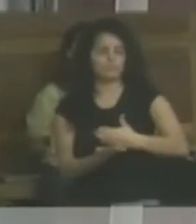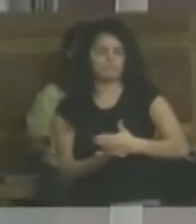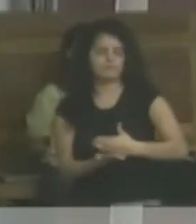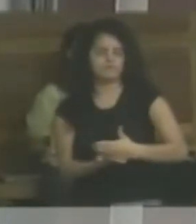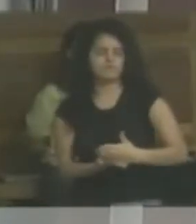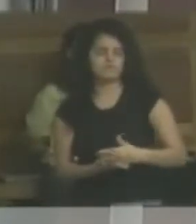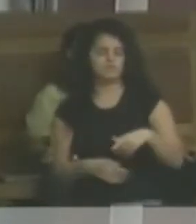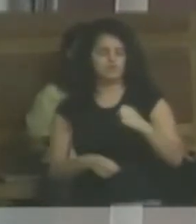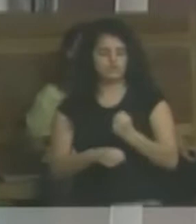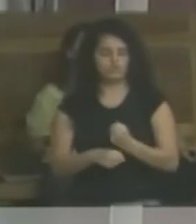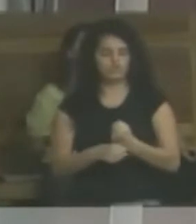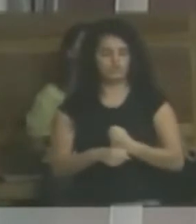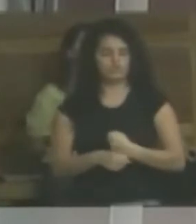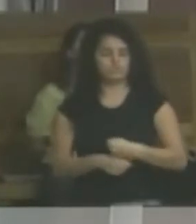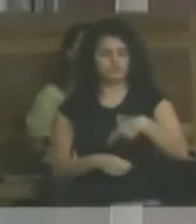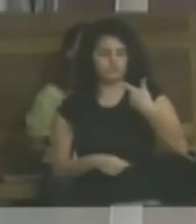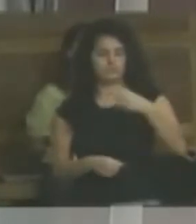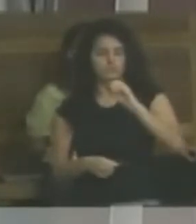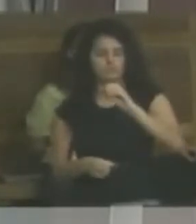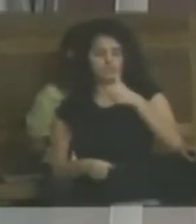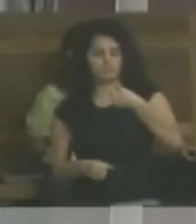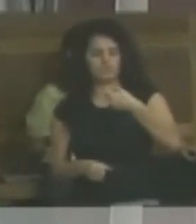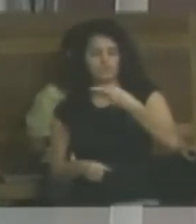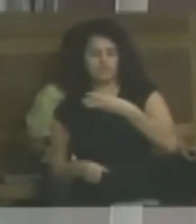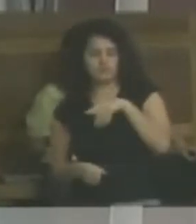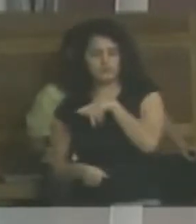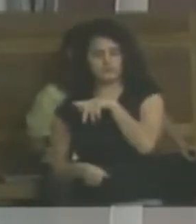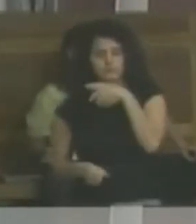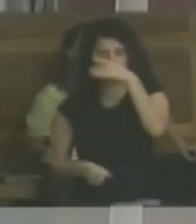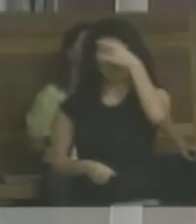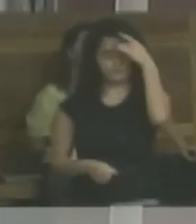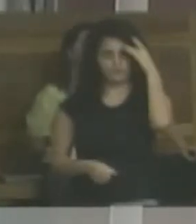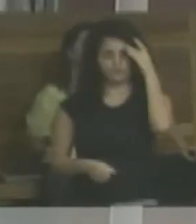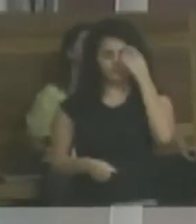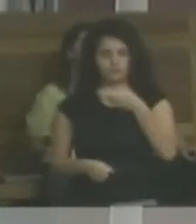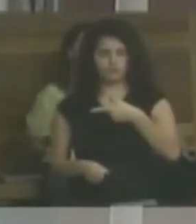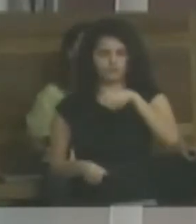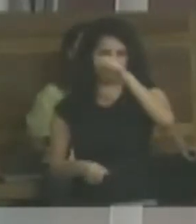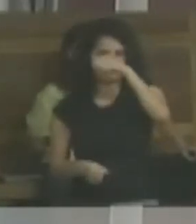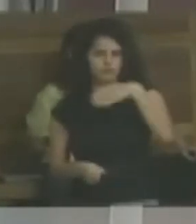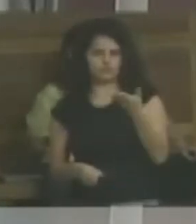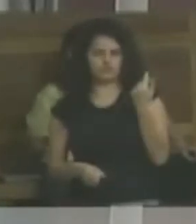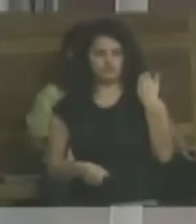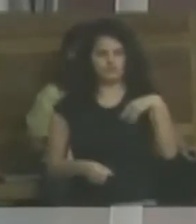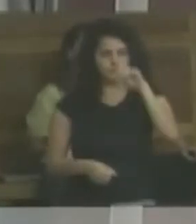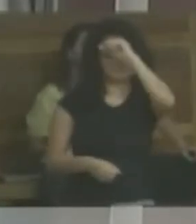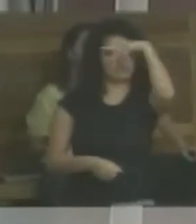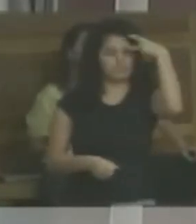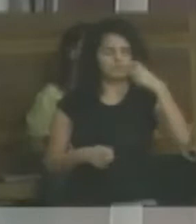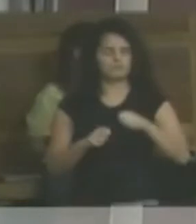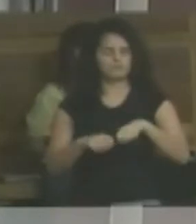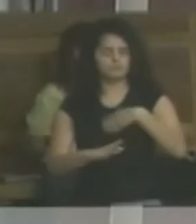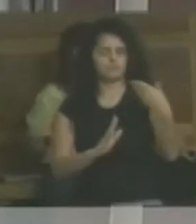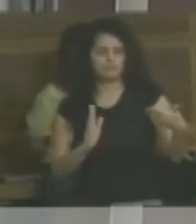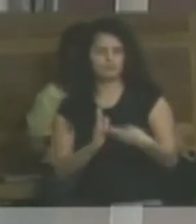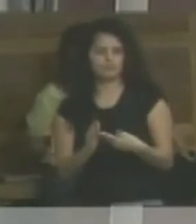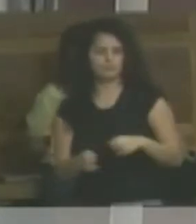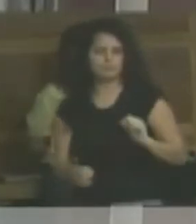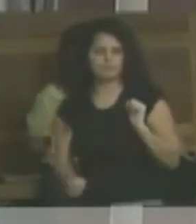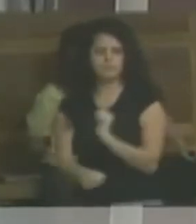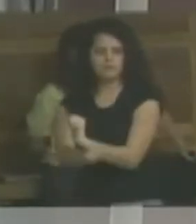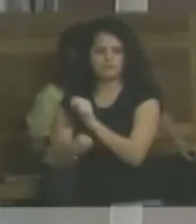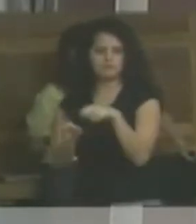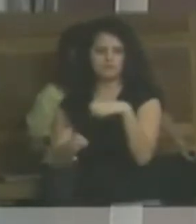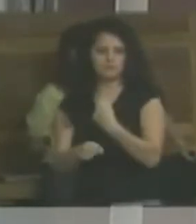cidadão que estava lá, esse vice-prefeito, faz de tudo para impedir que as obras aconteçam. De tudo. Vocês não podem imaginar o que esse cara fez para impedir a construção do